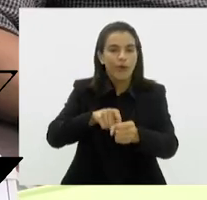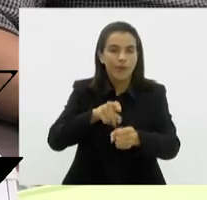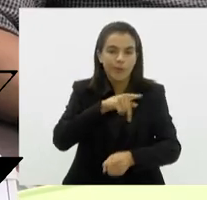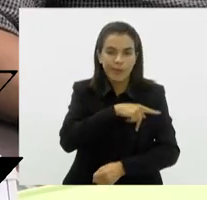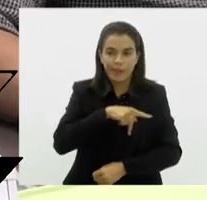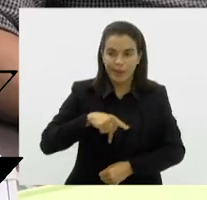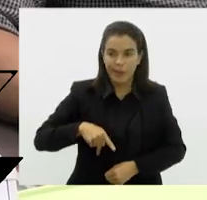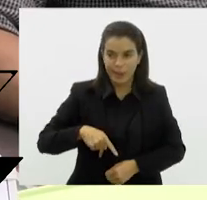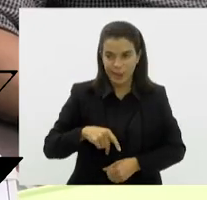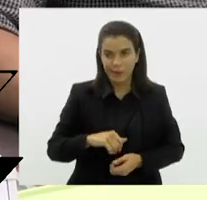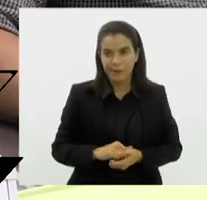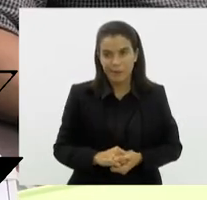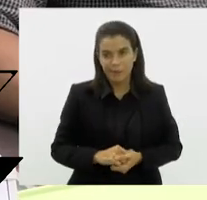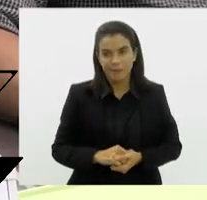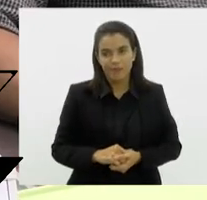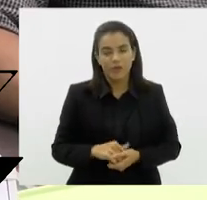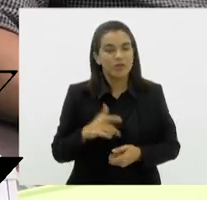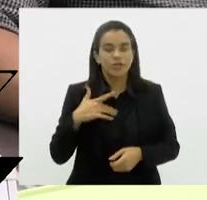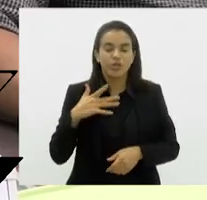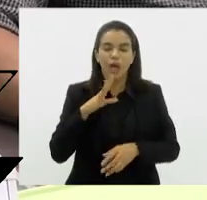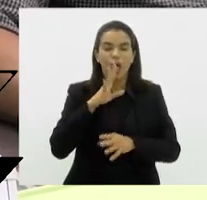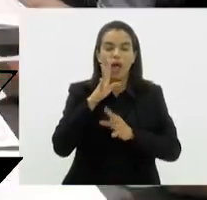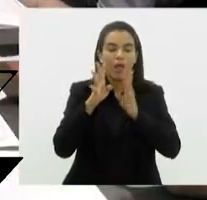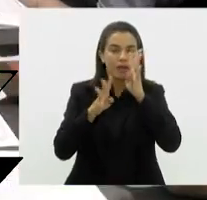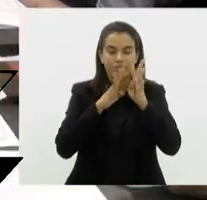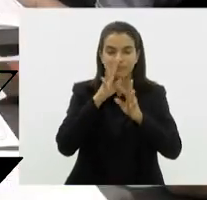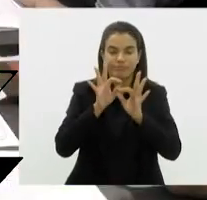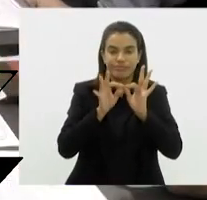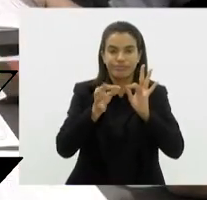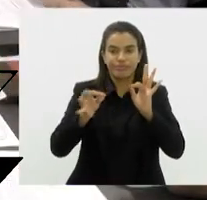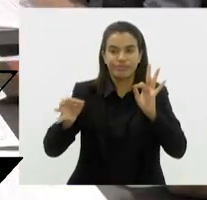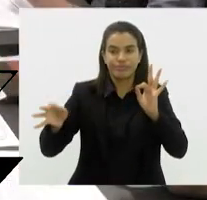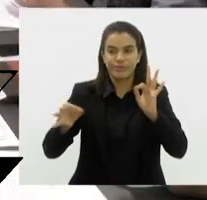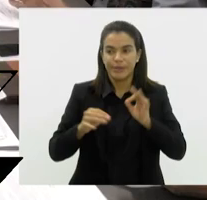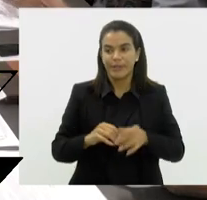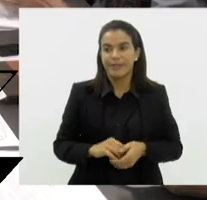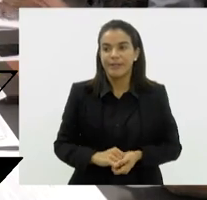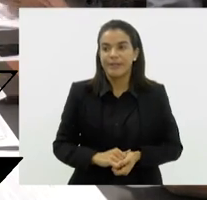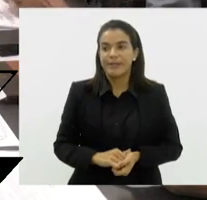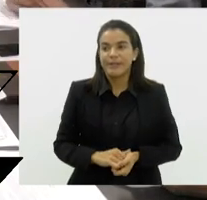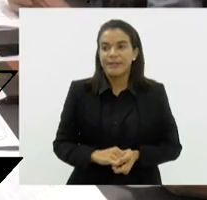pauta, que o diversionismo já foi muito longe.